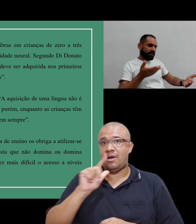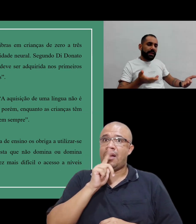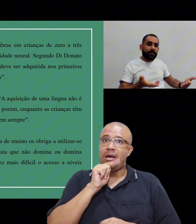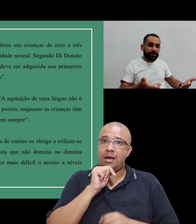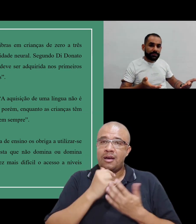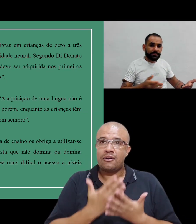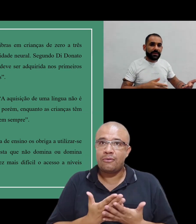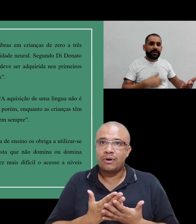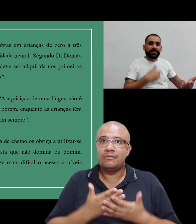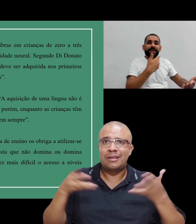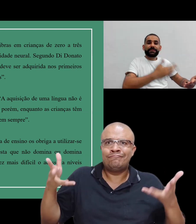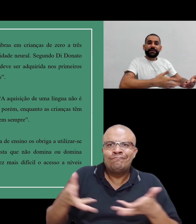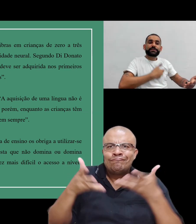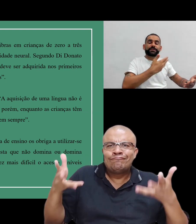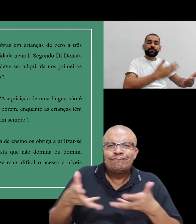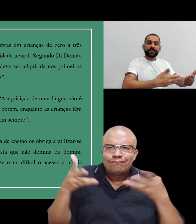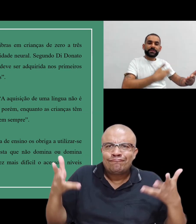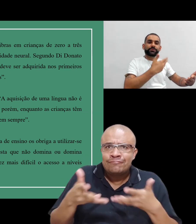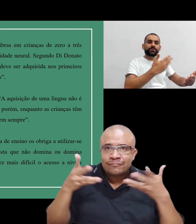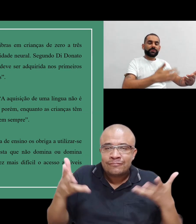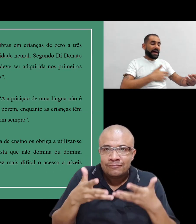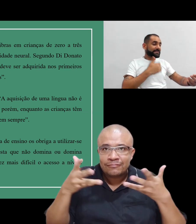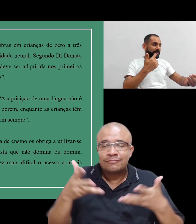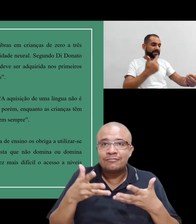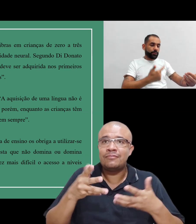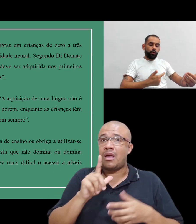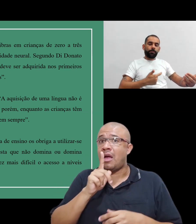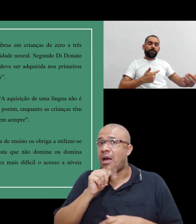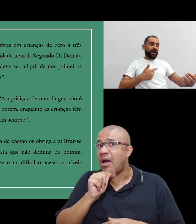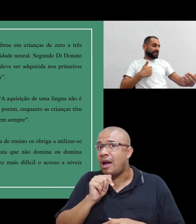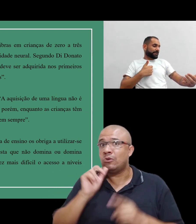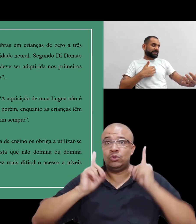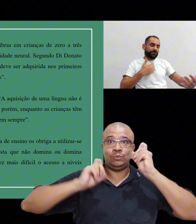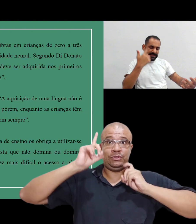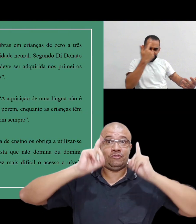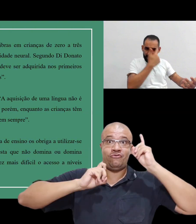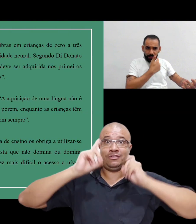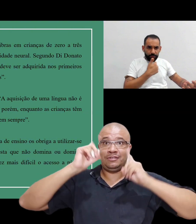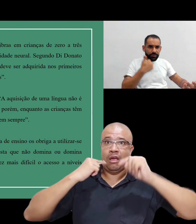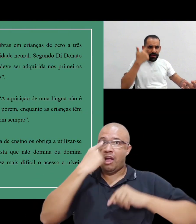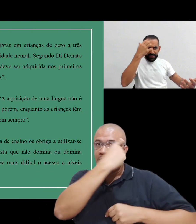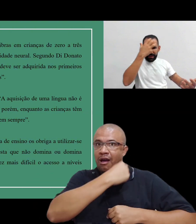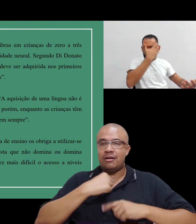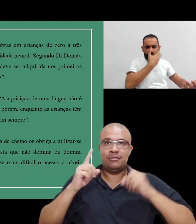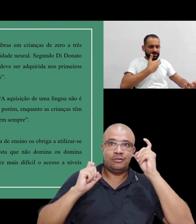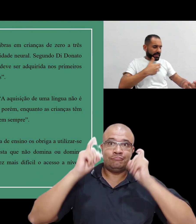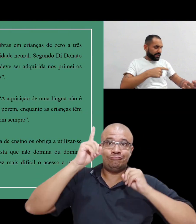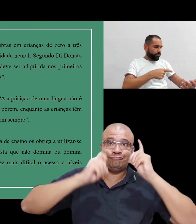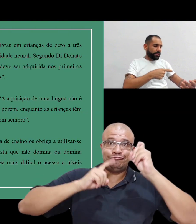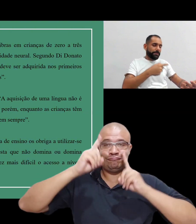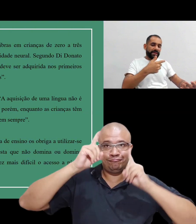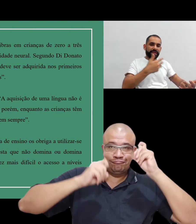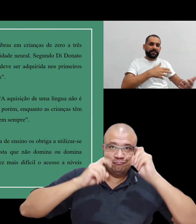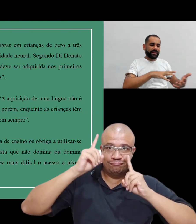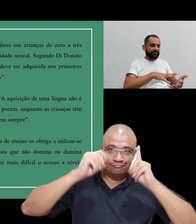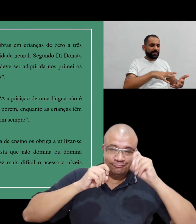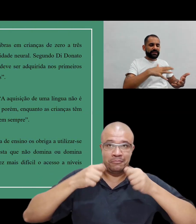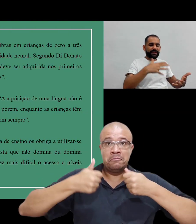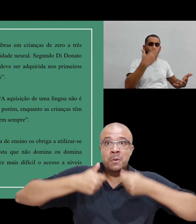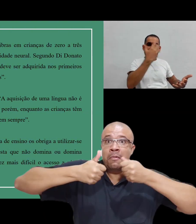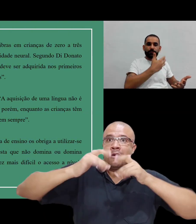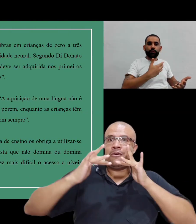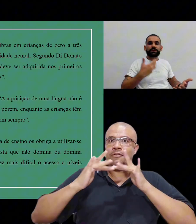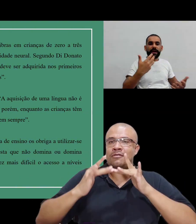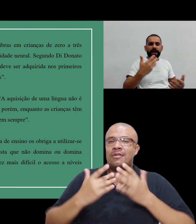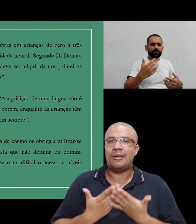E mostra o elemento. E ali vai estimulando a expressão facial, que é onde que o bebê, né, ele vai